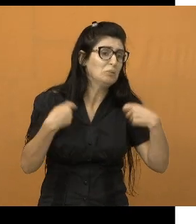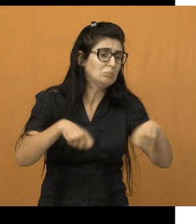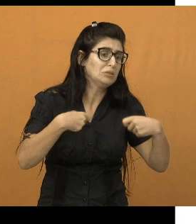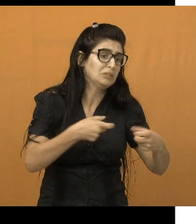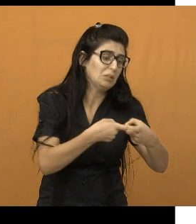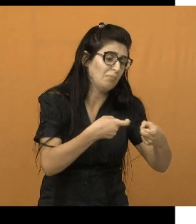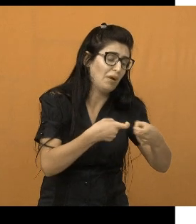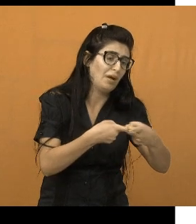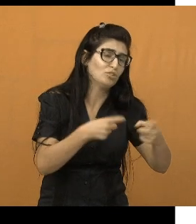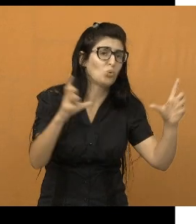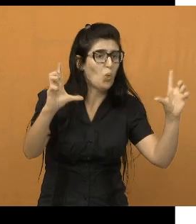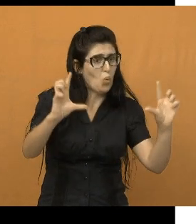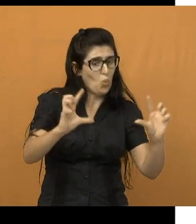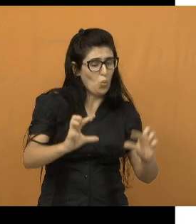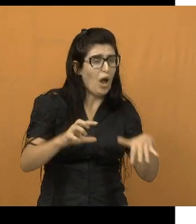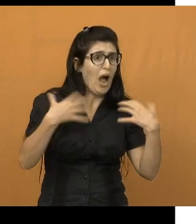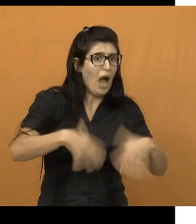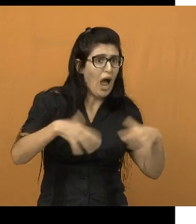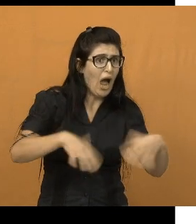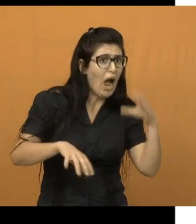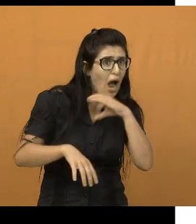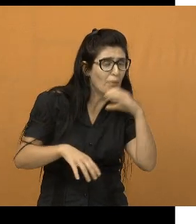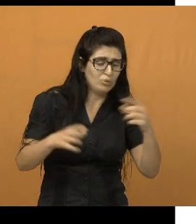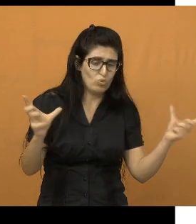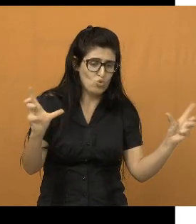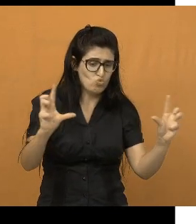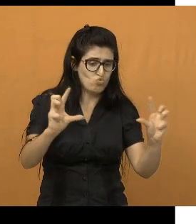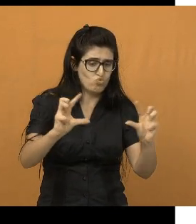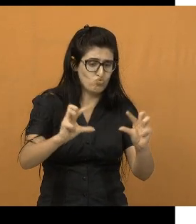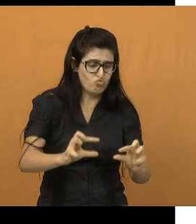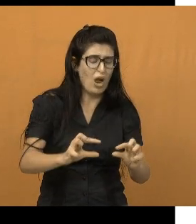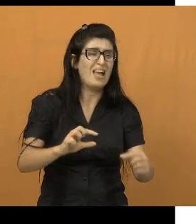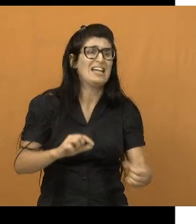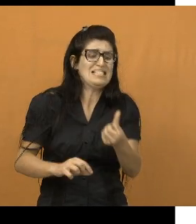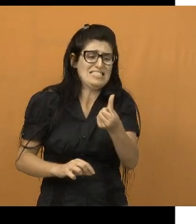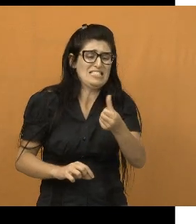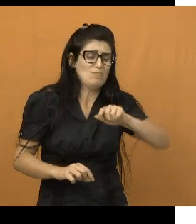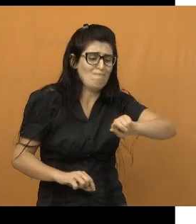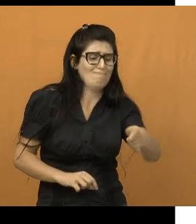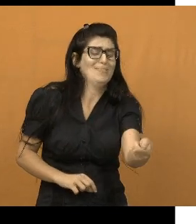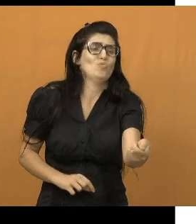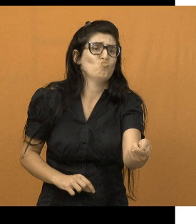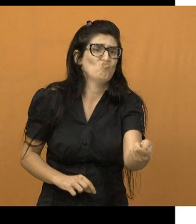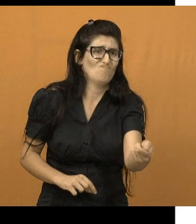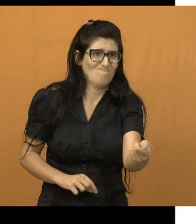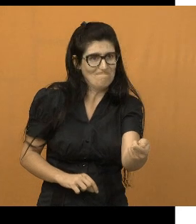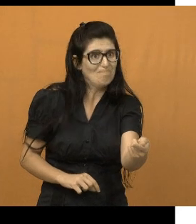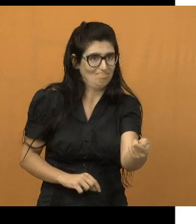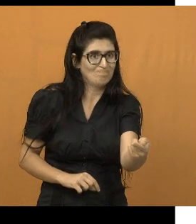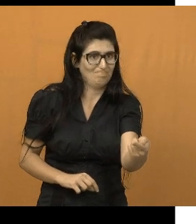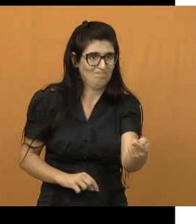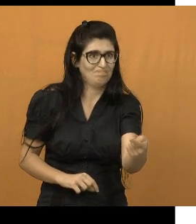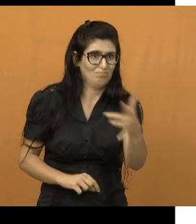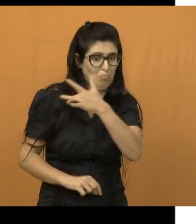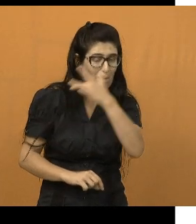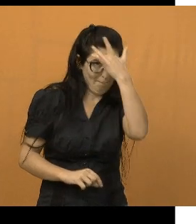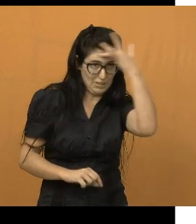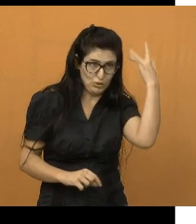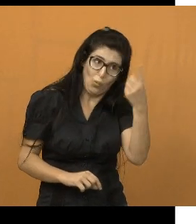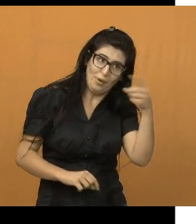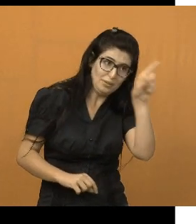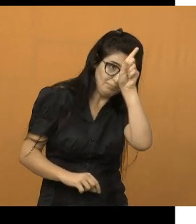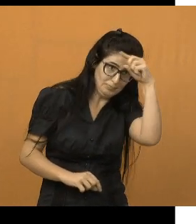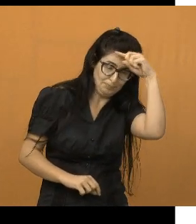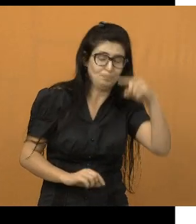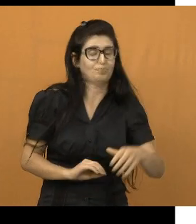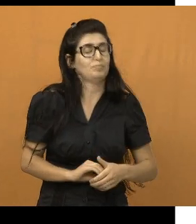caiu significativamente, mais ou menos 6.000 atendimentos, né? Com relação